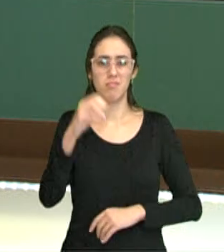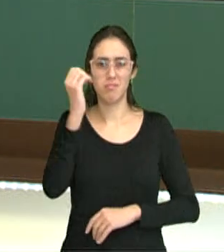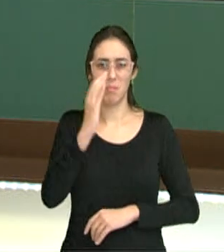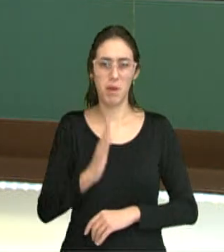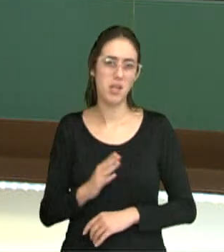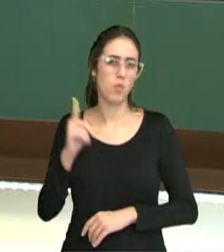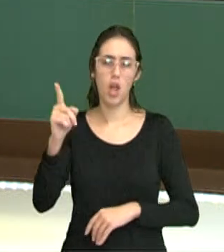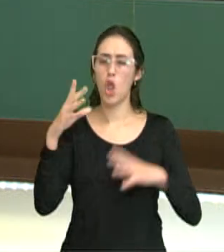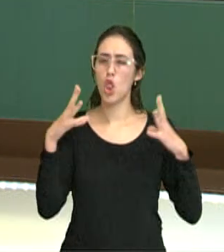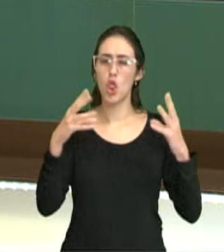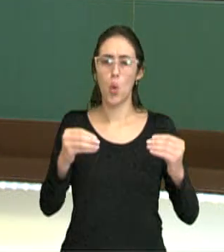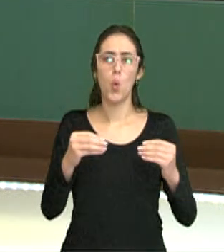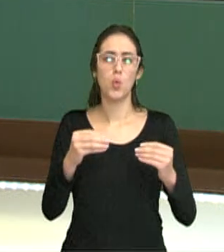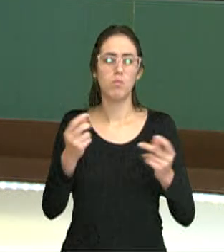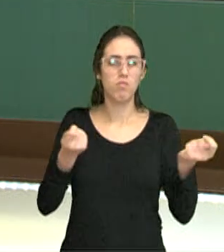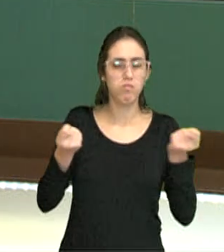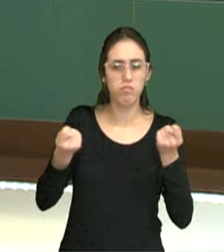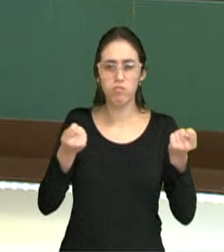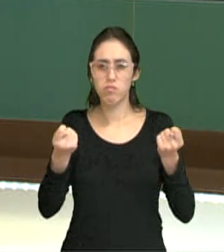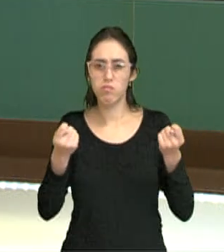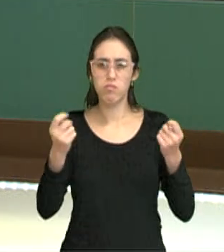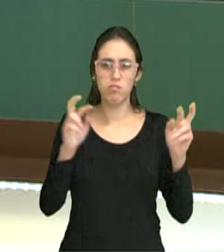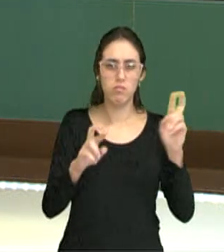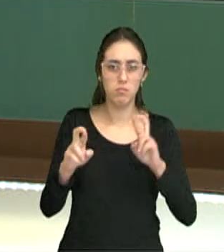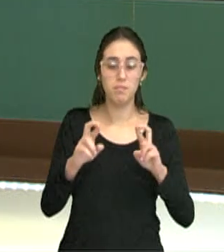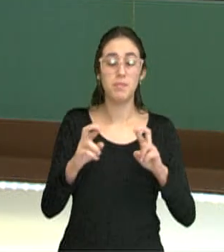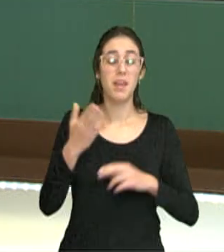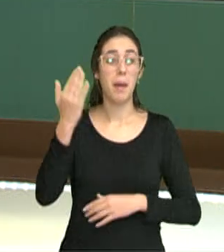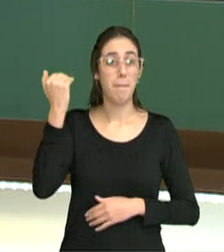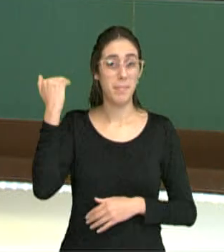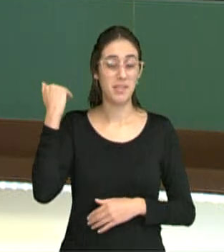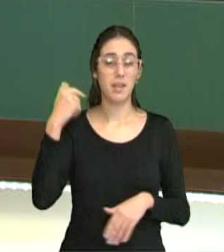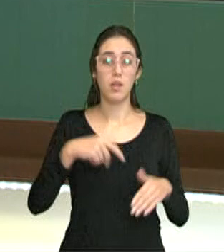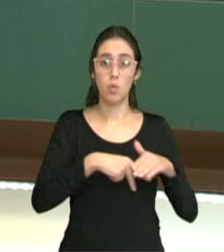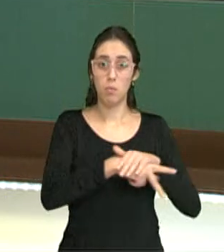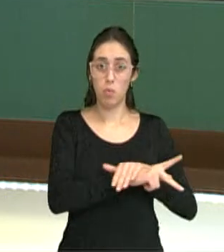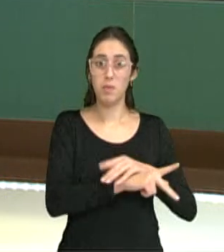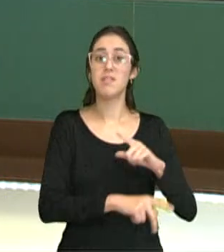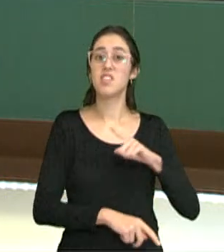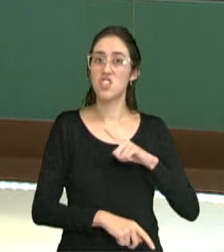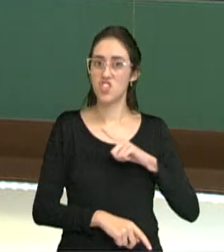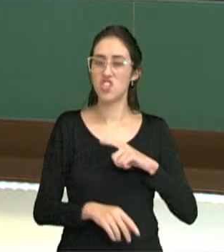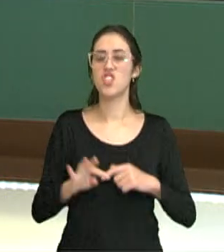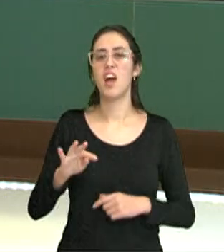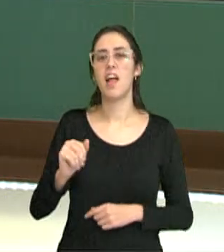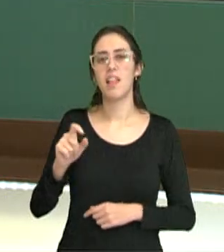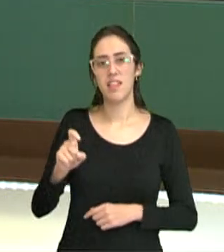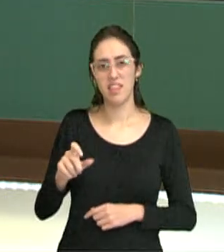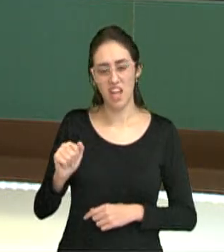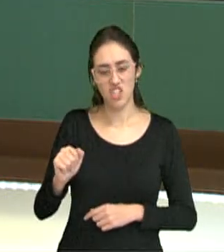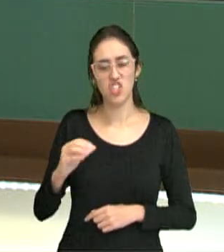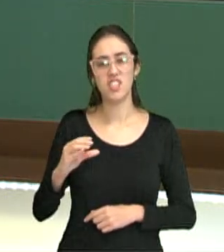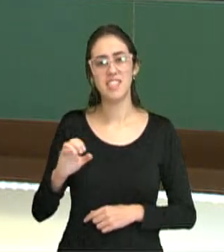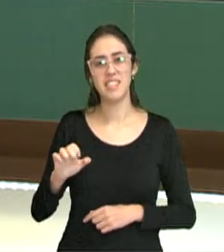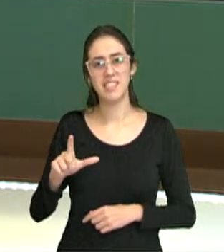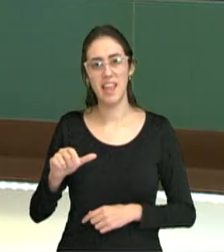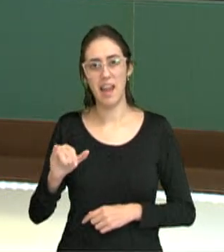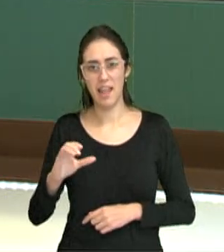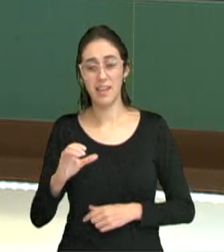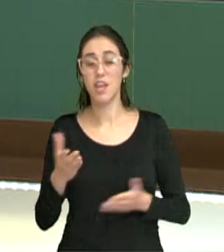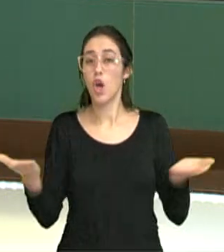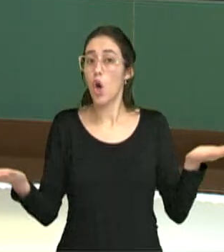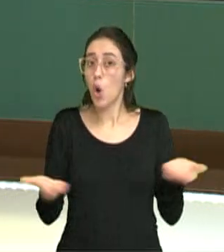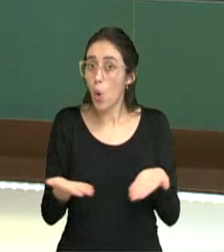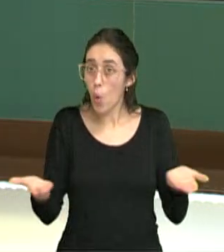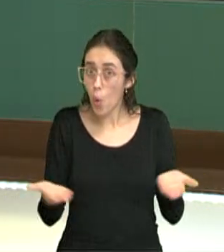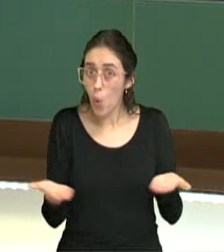a poupança, como eu falei, antigamente ela recebia toda a taxa Selic. Hoje em dia, no atual momento, pela regra